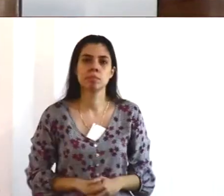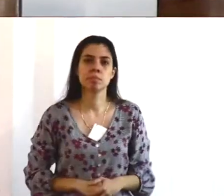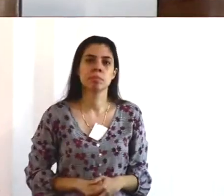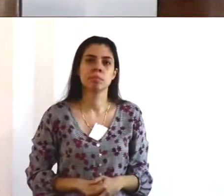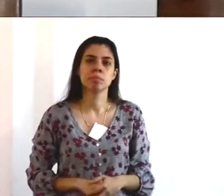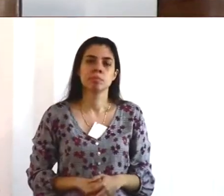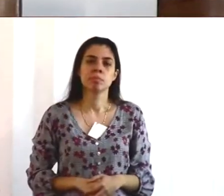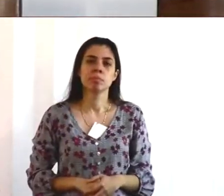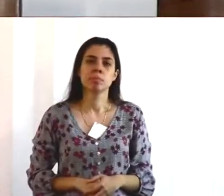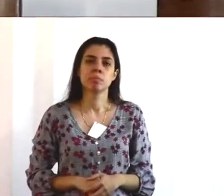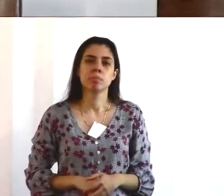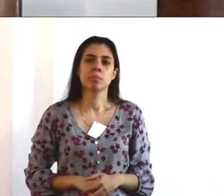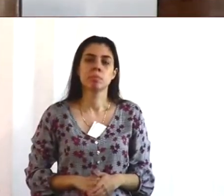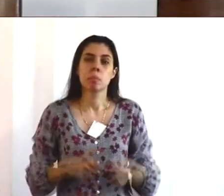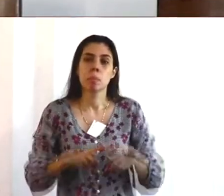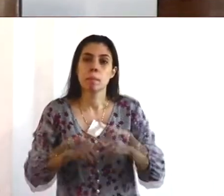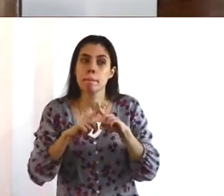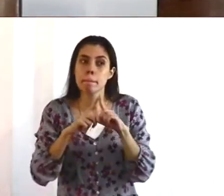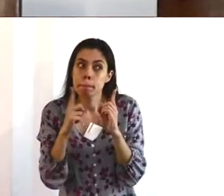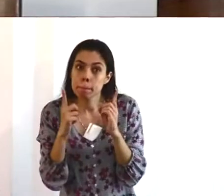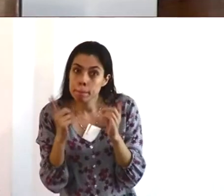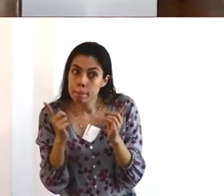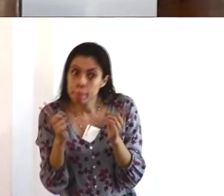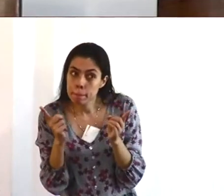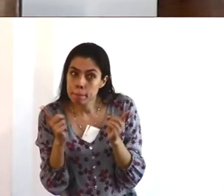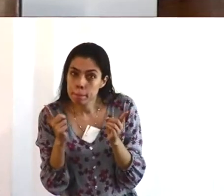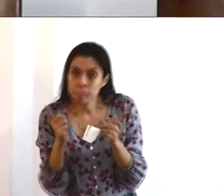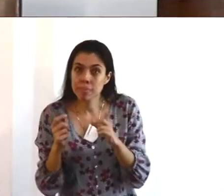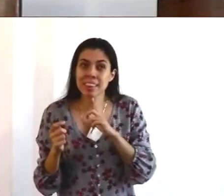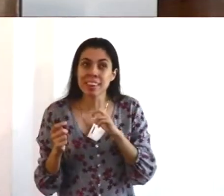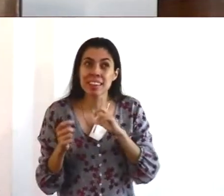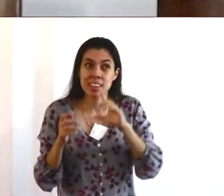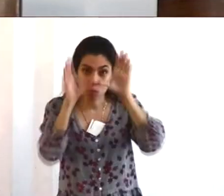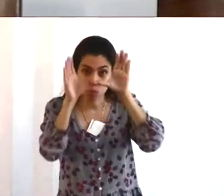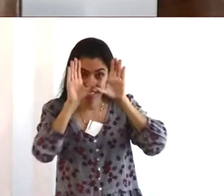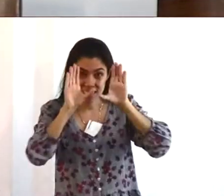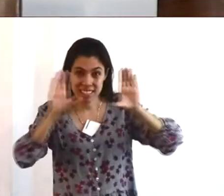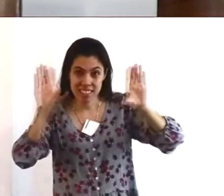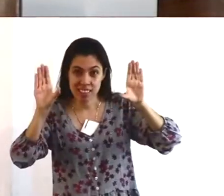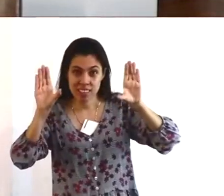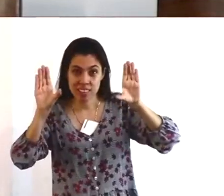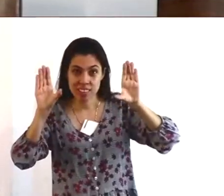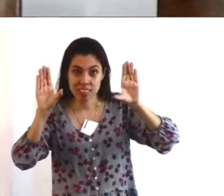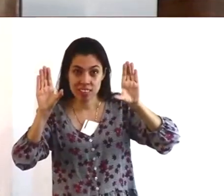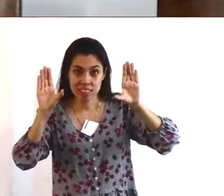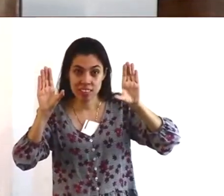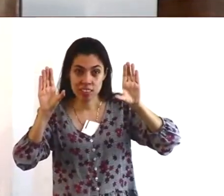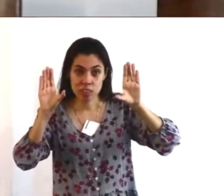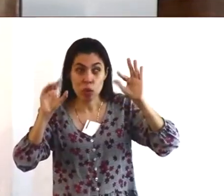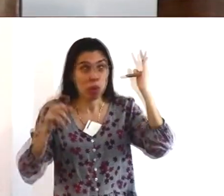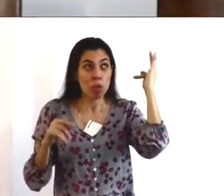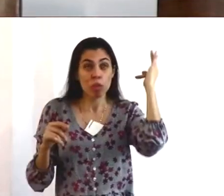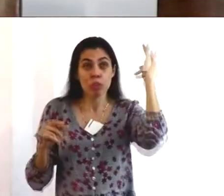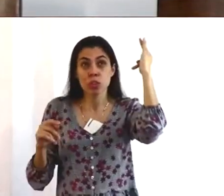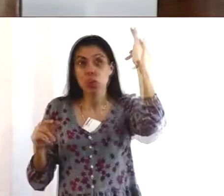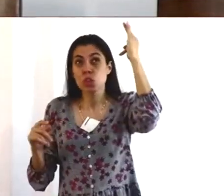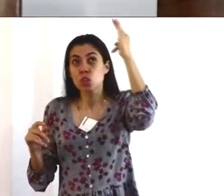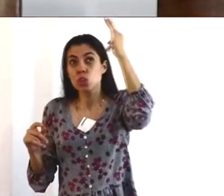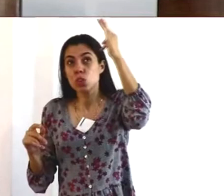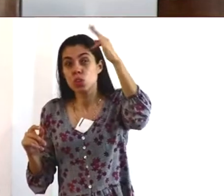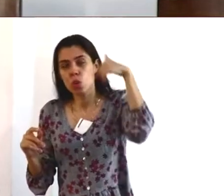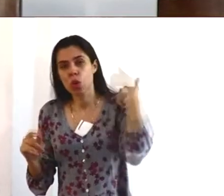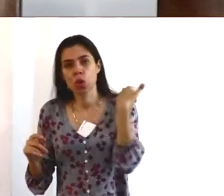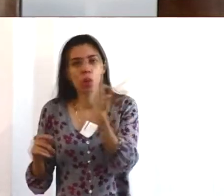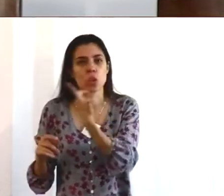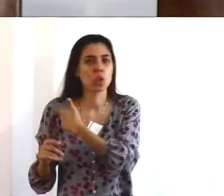Mas a palavra do Senhor, a Bíblia, nos fala que existe um céu em que nós vamos para lá morar.